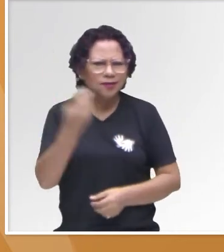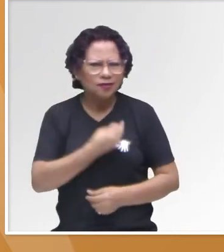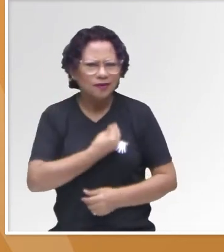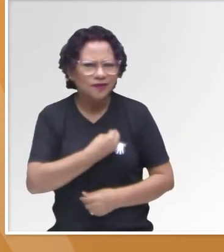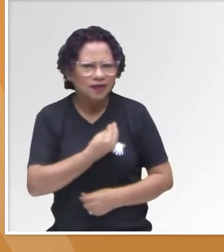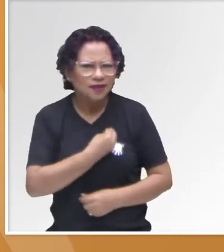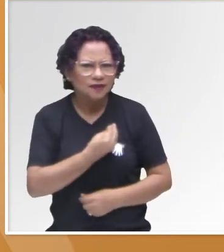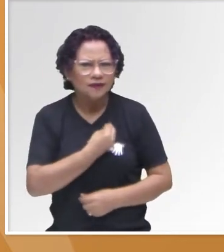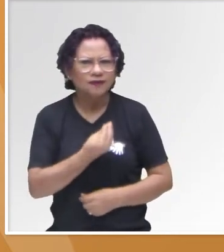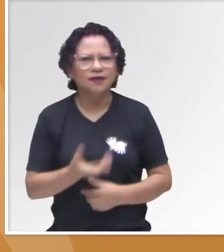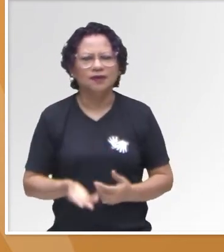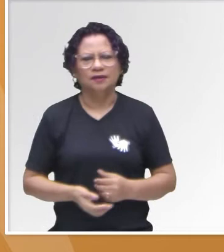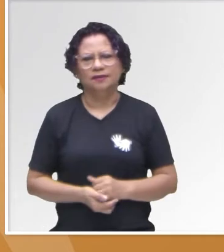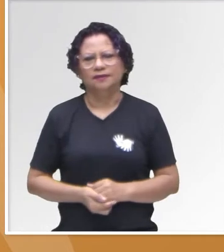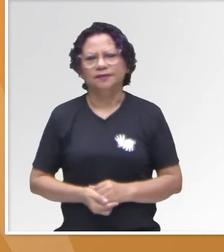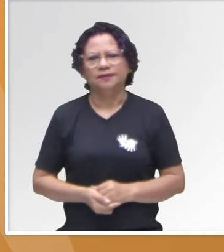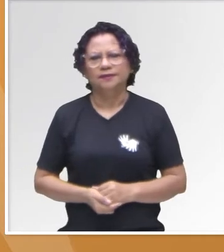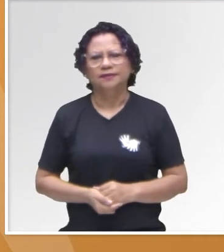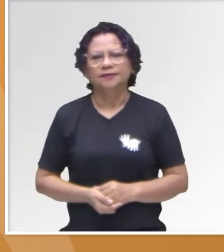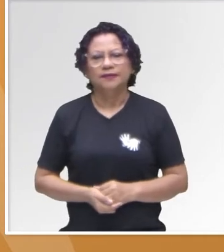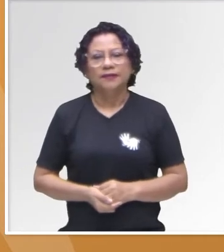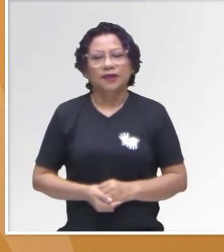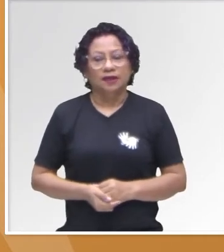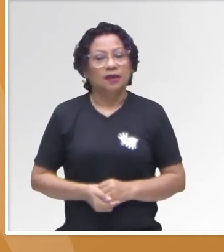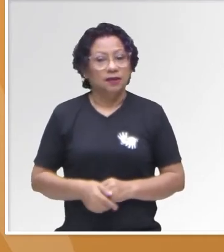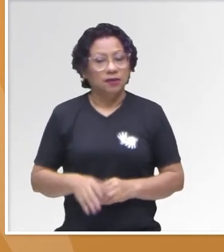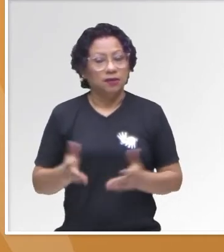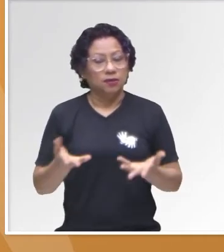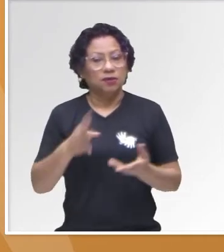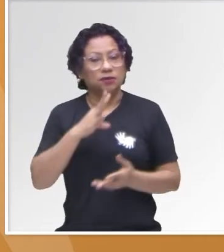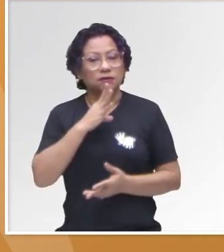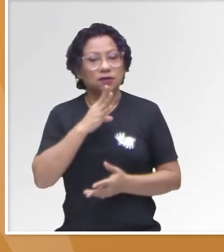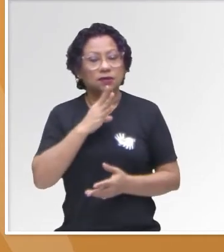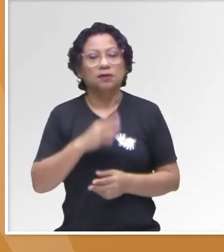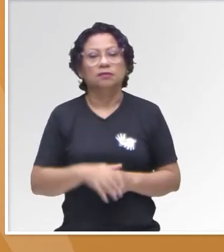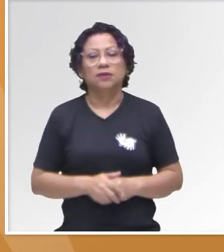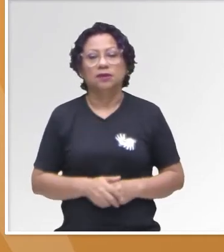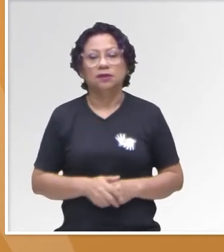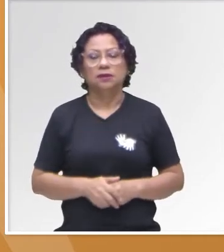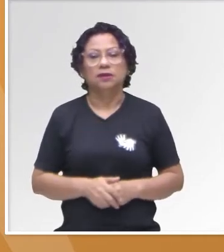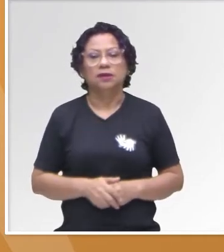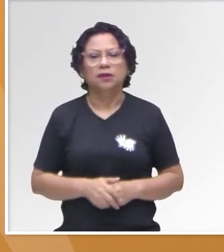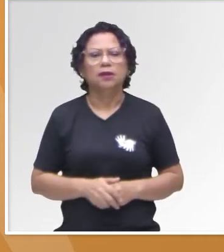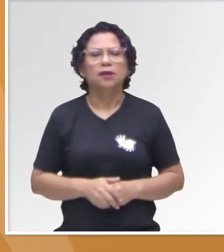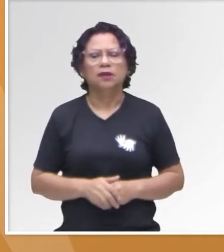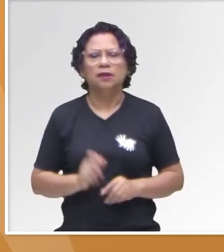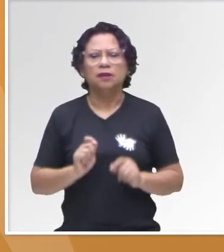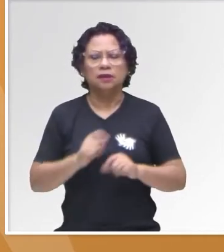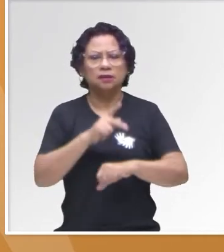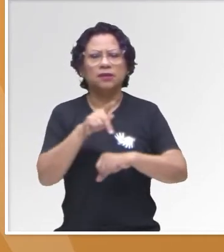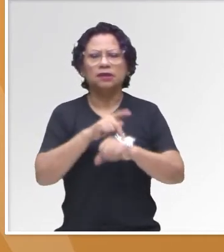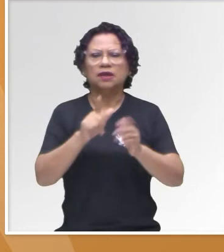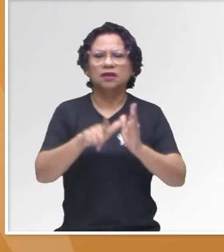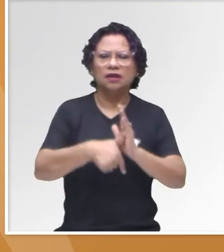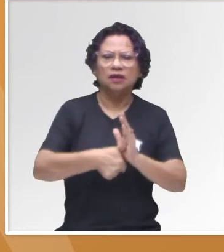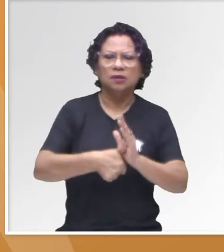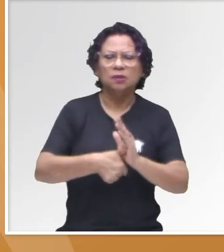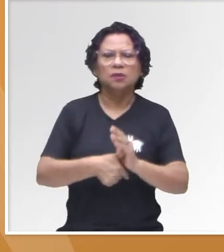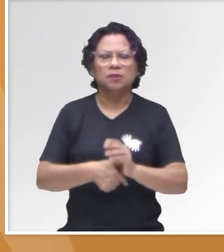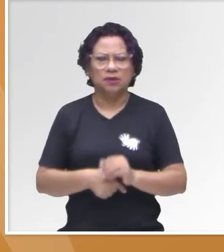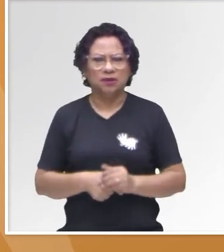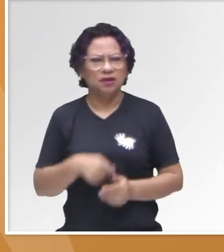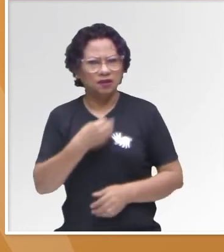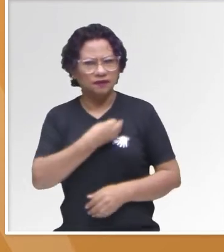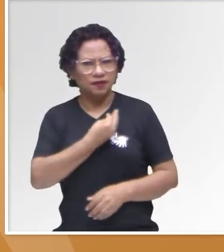desse país que a gente vai analisar, que a gente vai conhecer. E os países emergentes, eles têm em comum esse padrão de vida